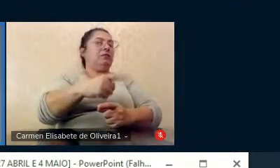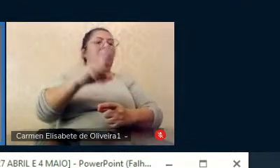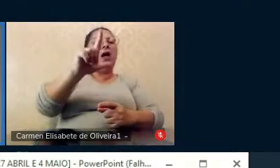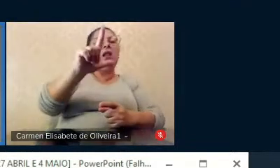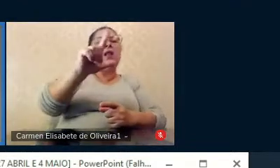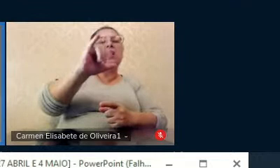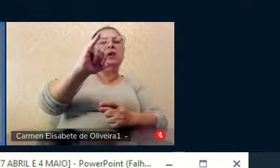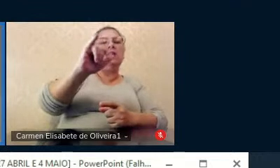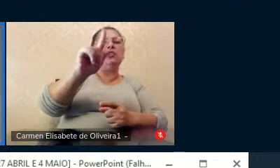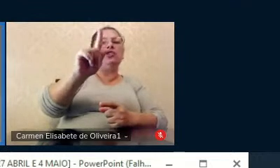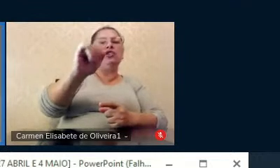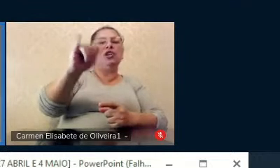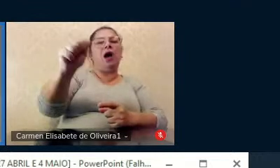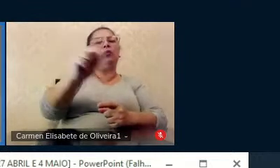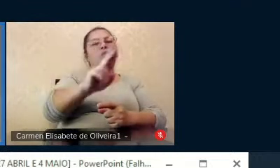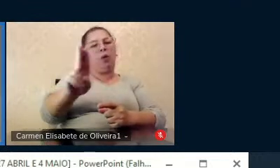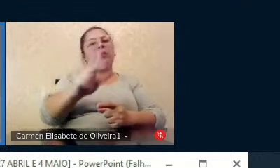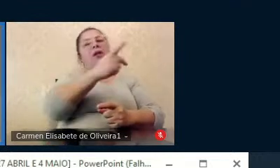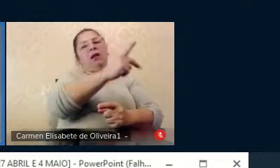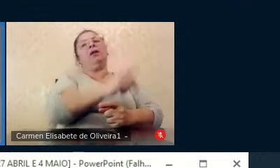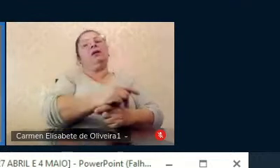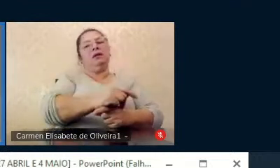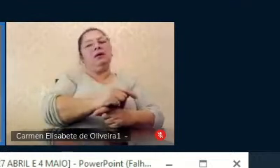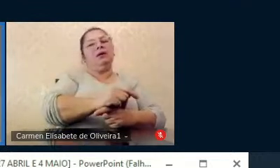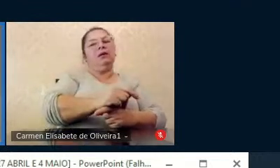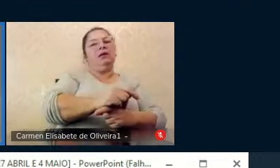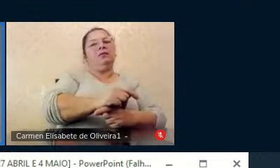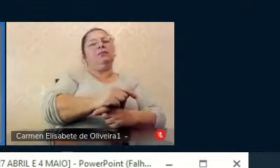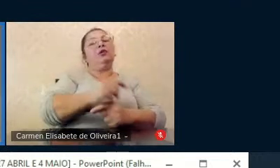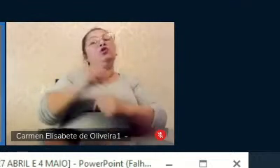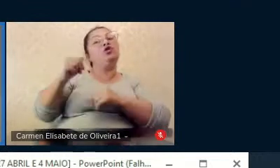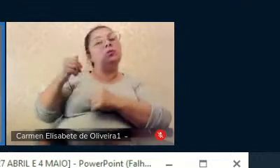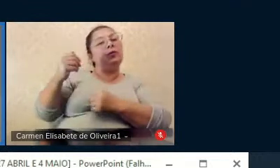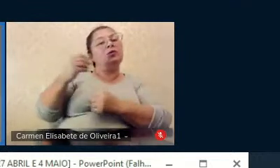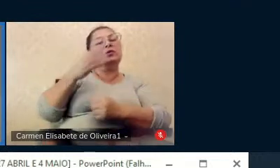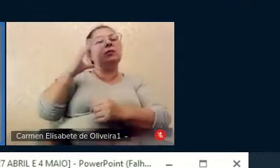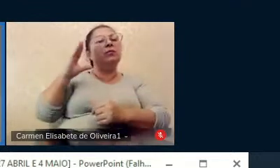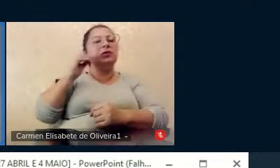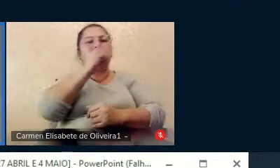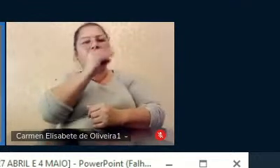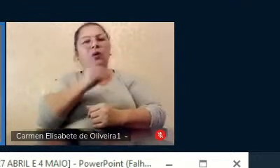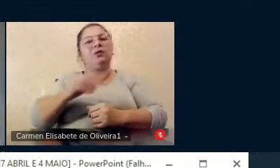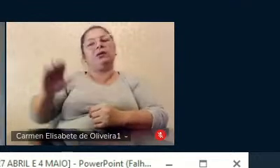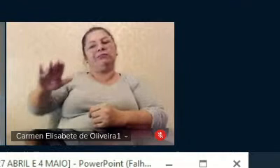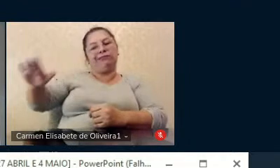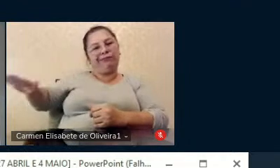esse livro para um público mais infanto-juvenil, A Bolsa Amarela,